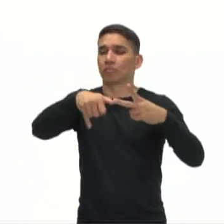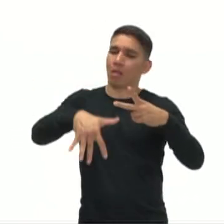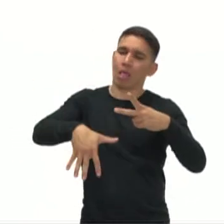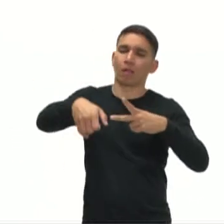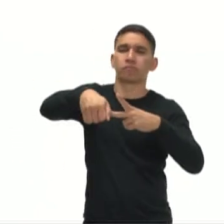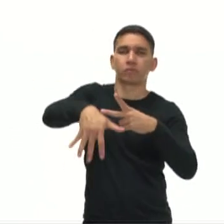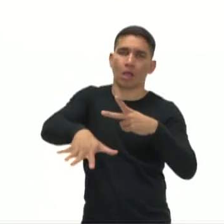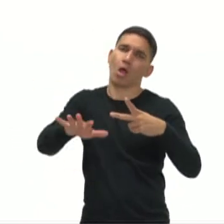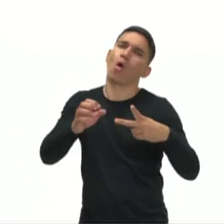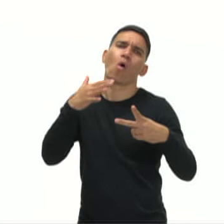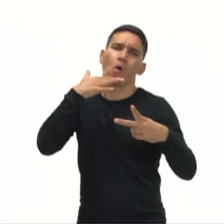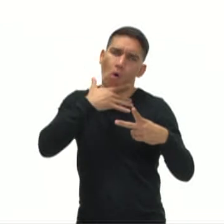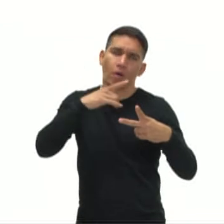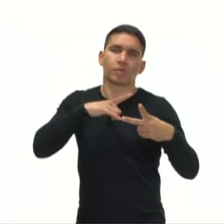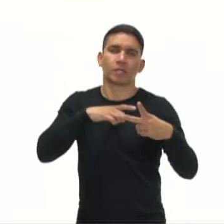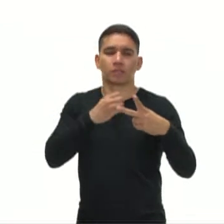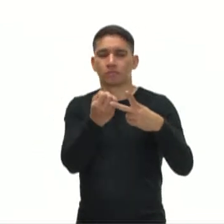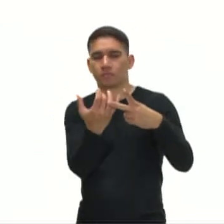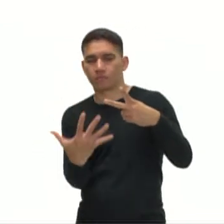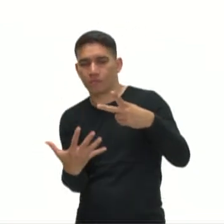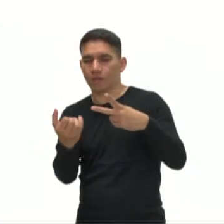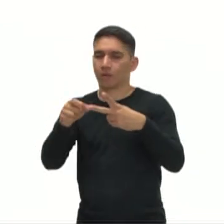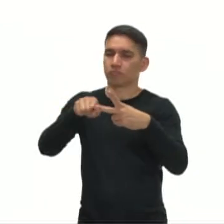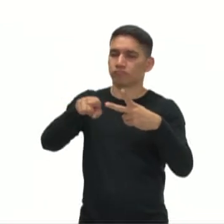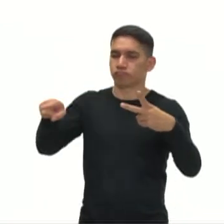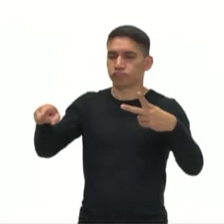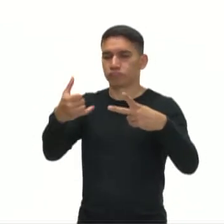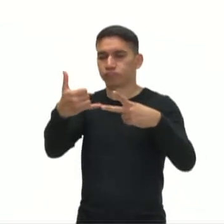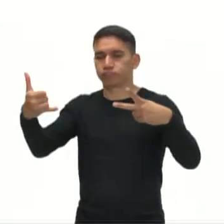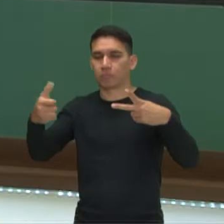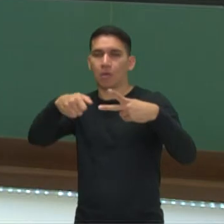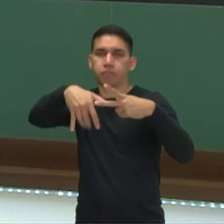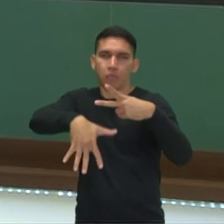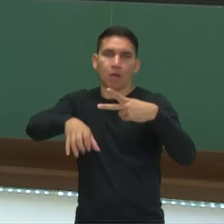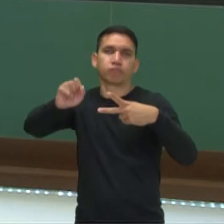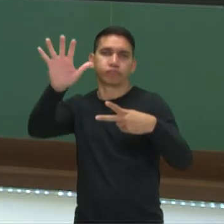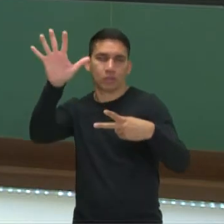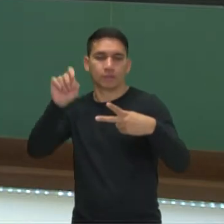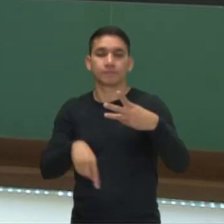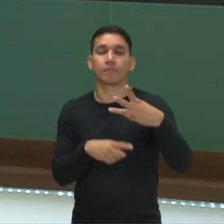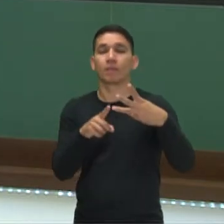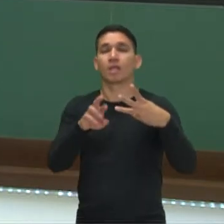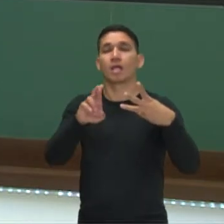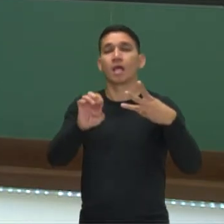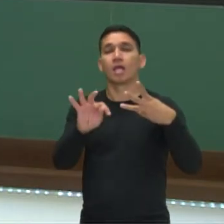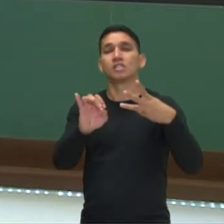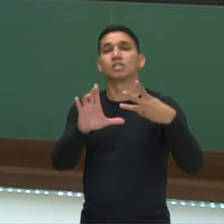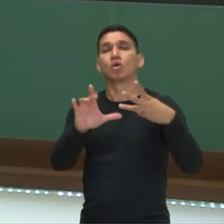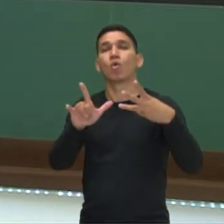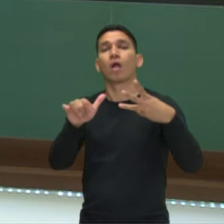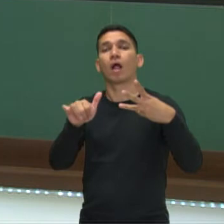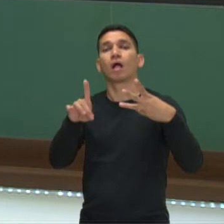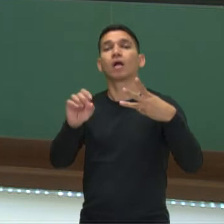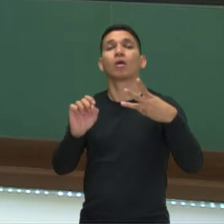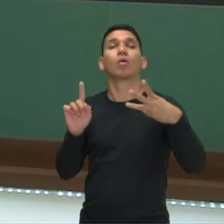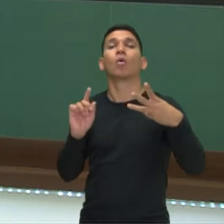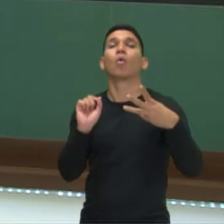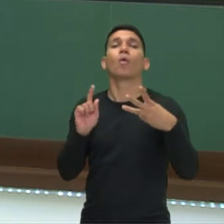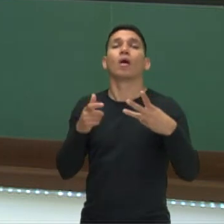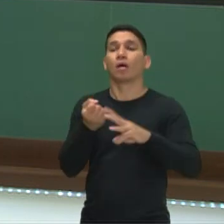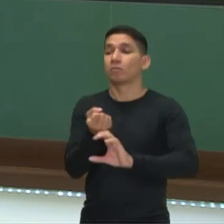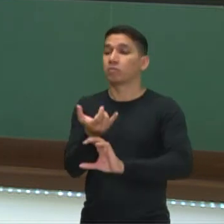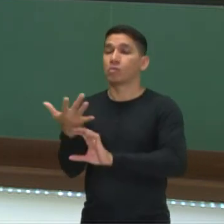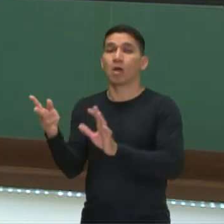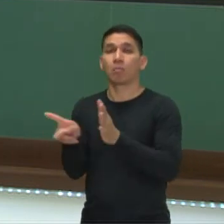Claro, apresentam cadeias laterais ao seu eixo principal. Reticulado, professor, são aqueles polímeros de